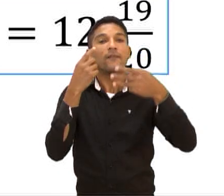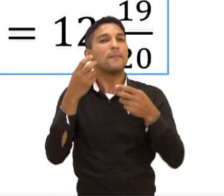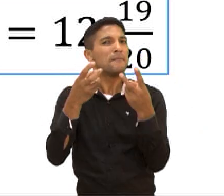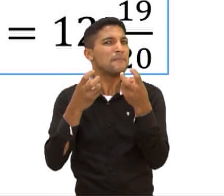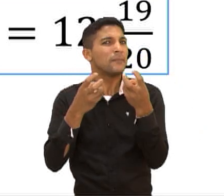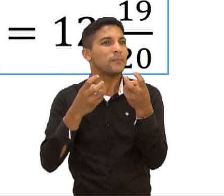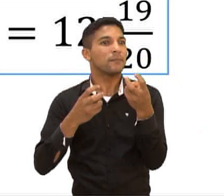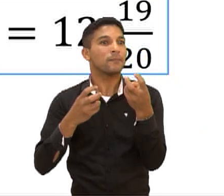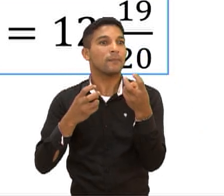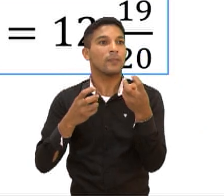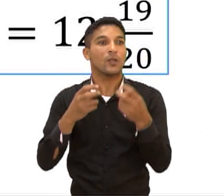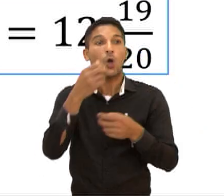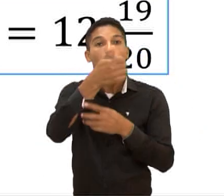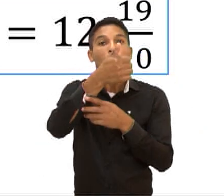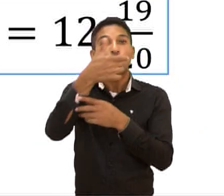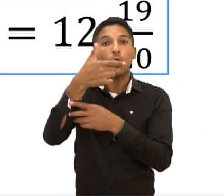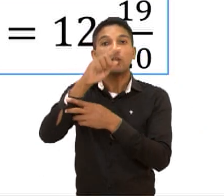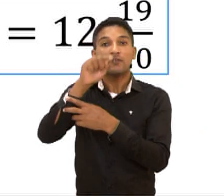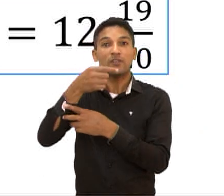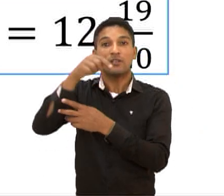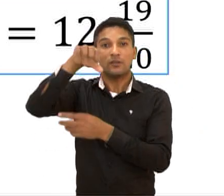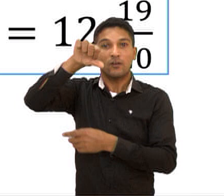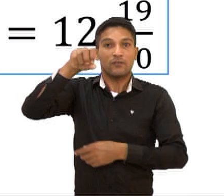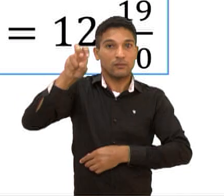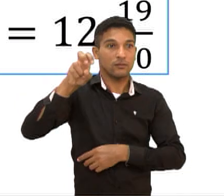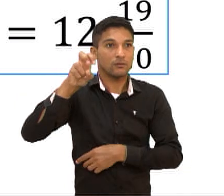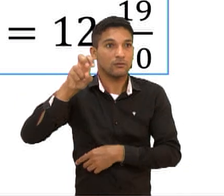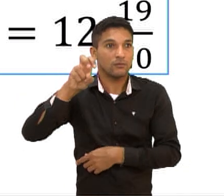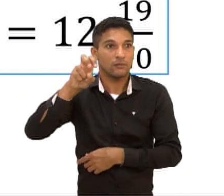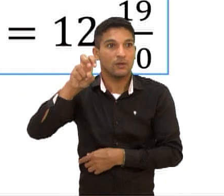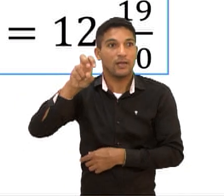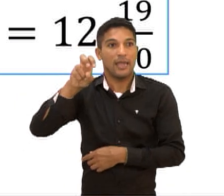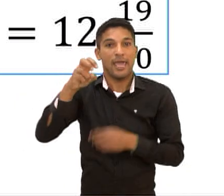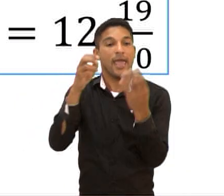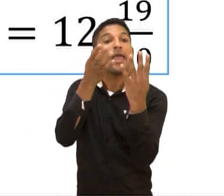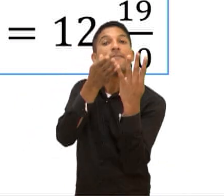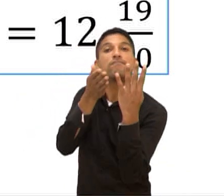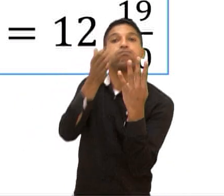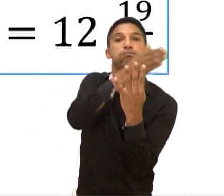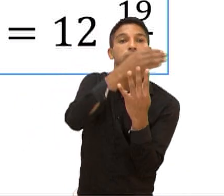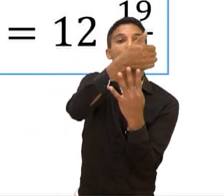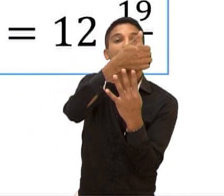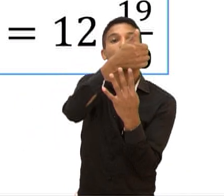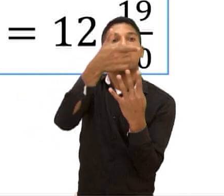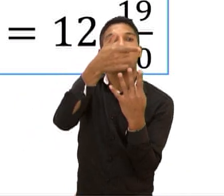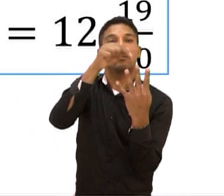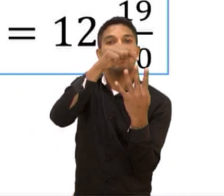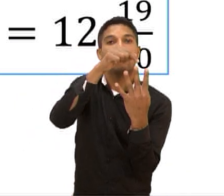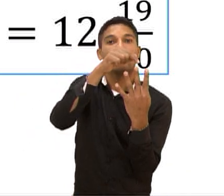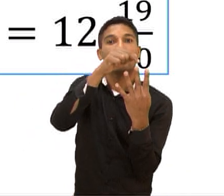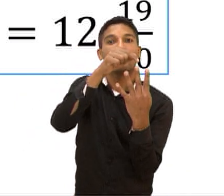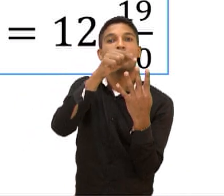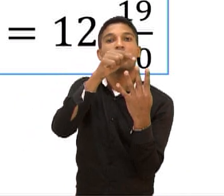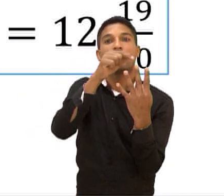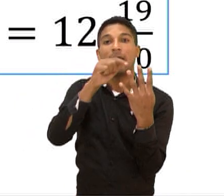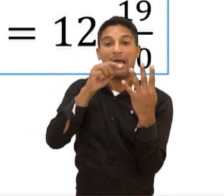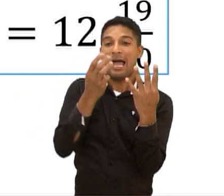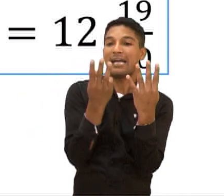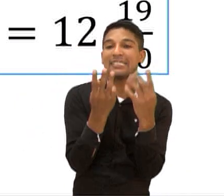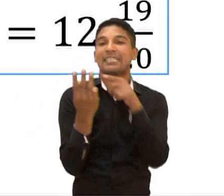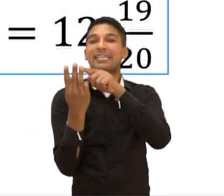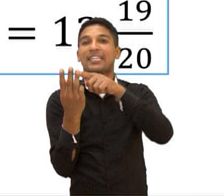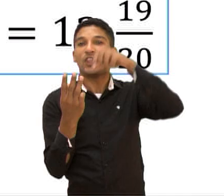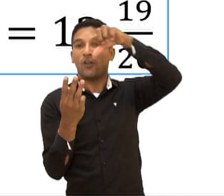12,95. 12 ele está antes da vírgula. Então, é a minha parte o quê? Inteira. E o 95 está depois da vírgula, que é a minha